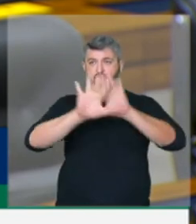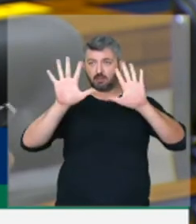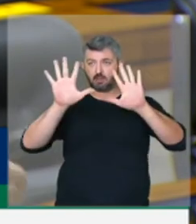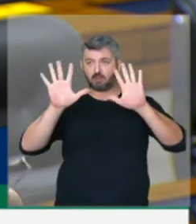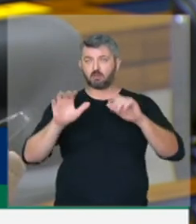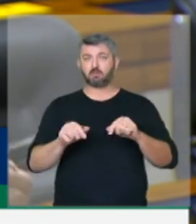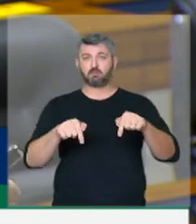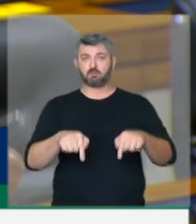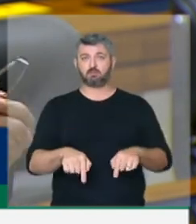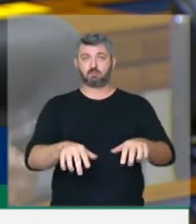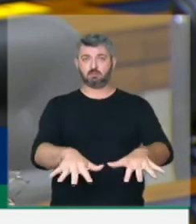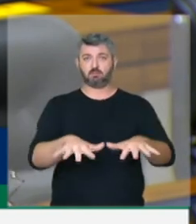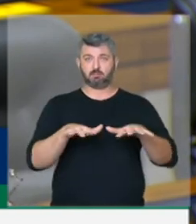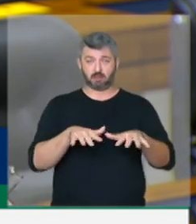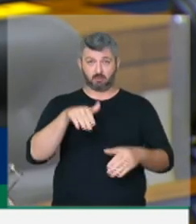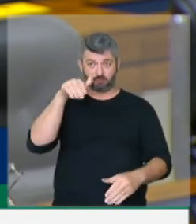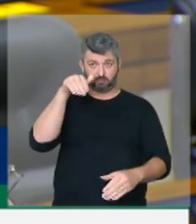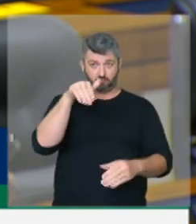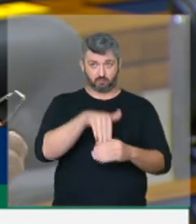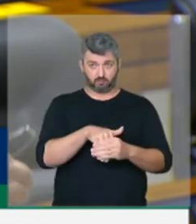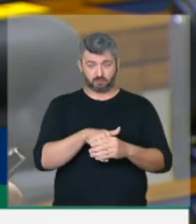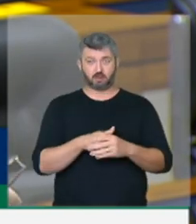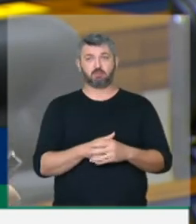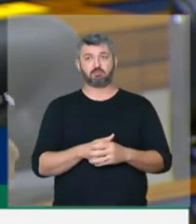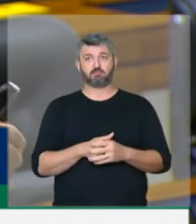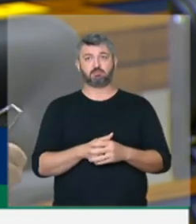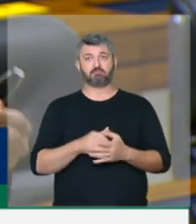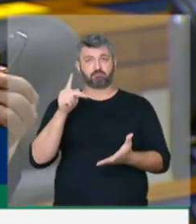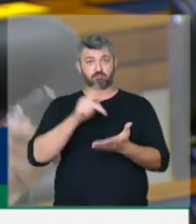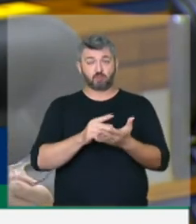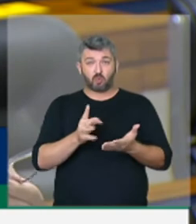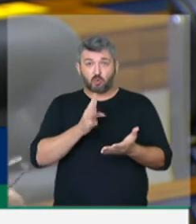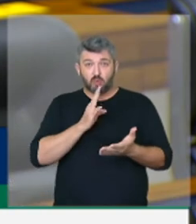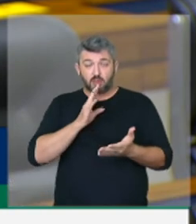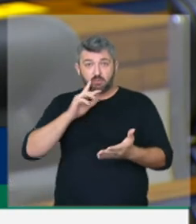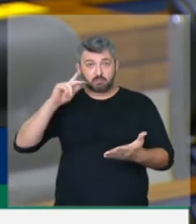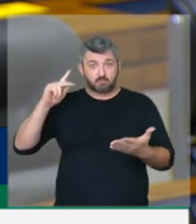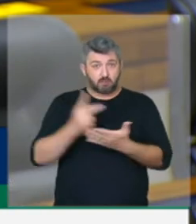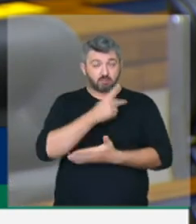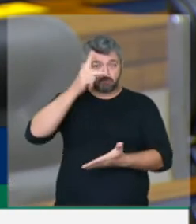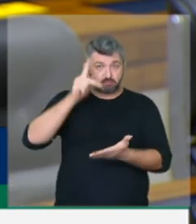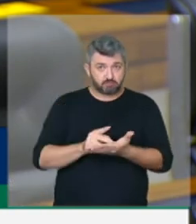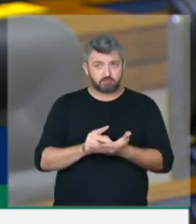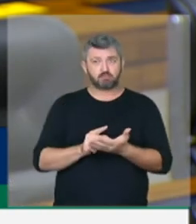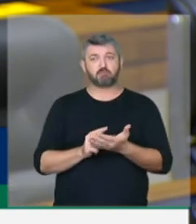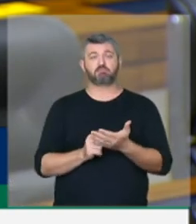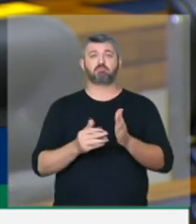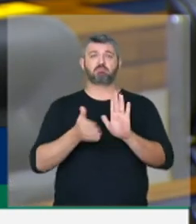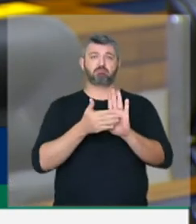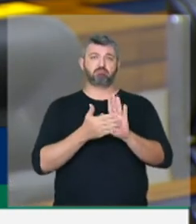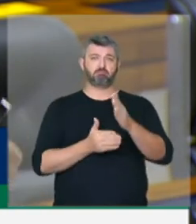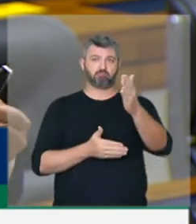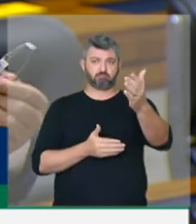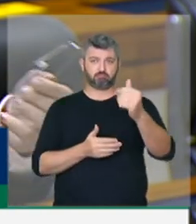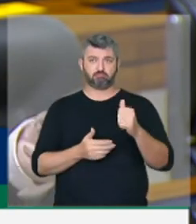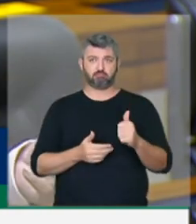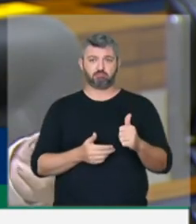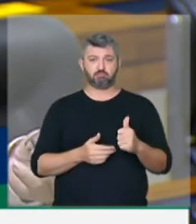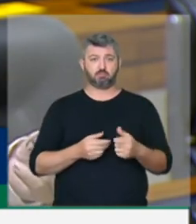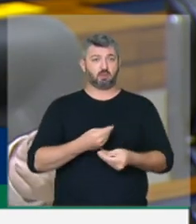e o plenário possa votar, evidentemente conhecendo os fatos, eu proponho a Vossa Excelência que, como não